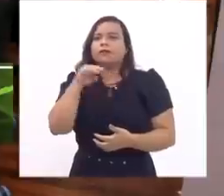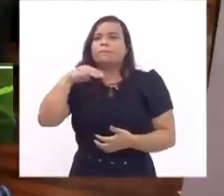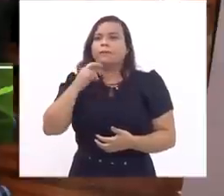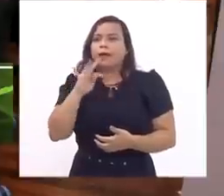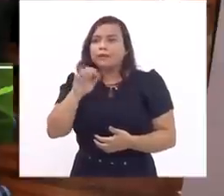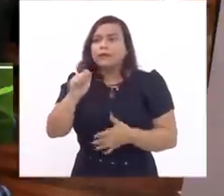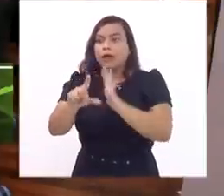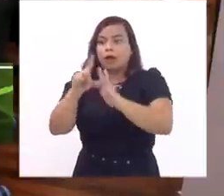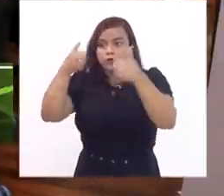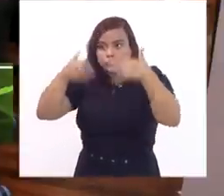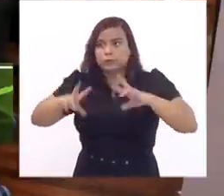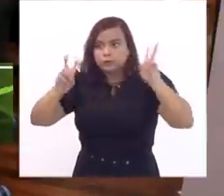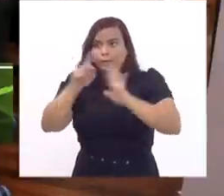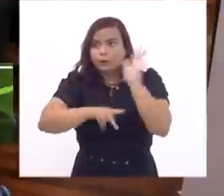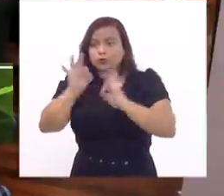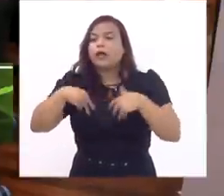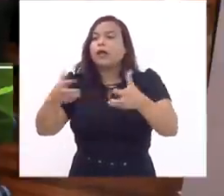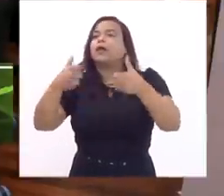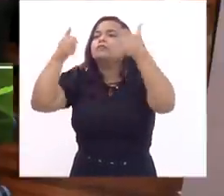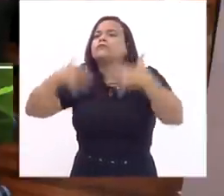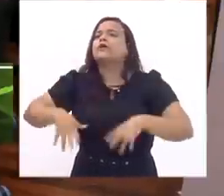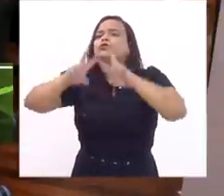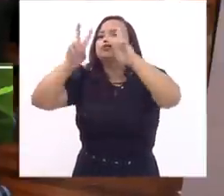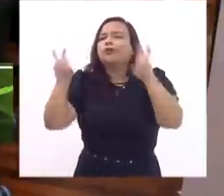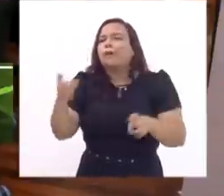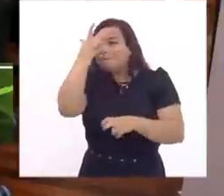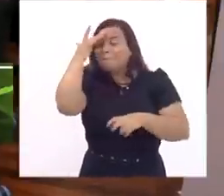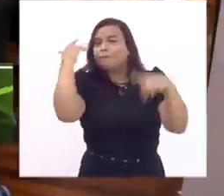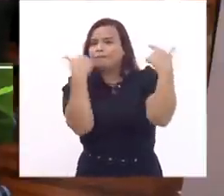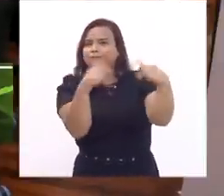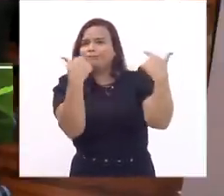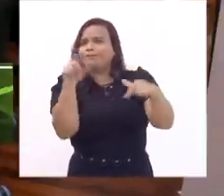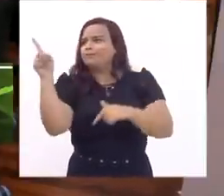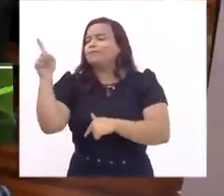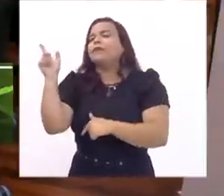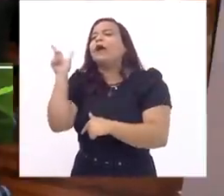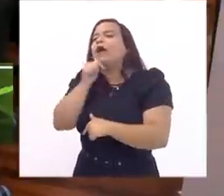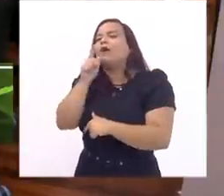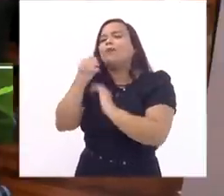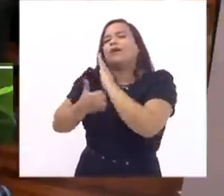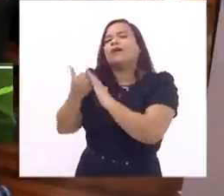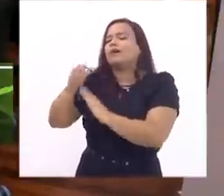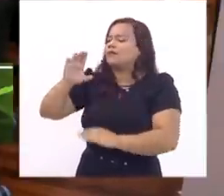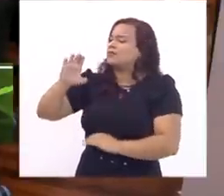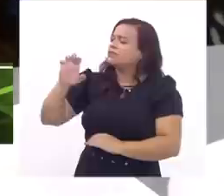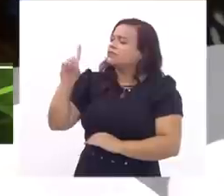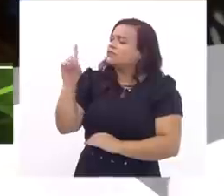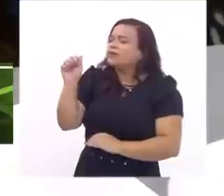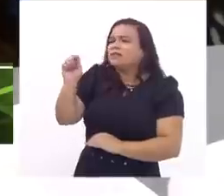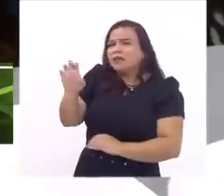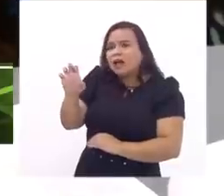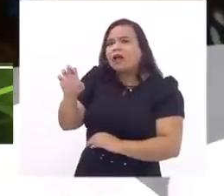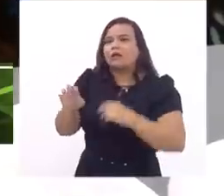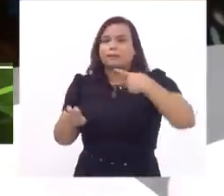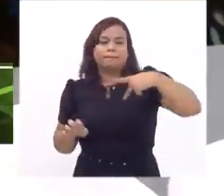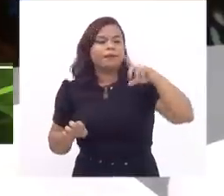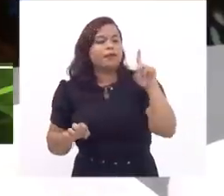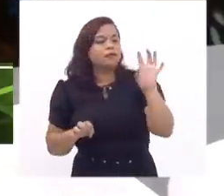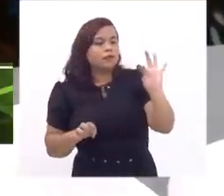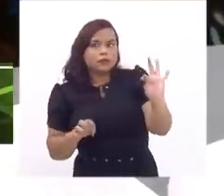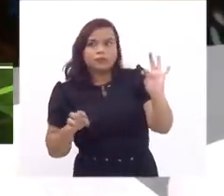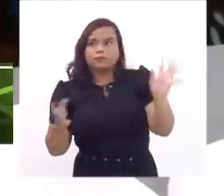queria manifestar aqui a questão dos servidores da SEDAE, que o PDT não abre mão de estar ao lado dos servidores da